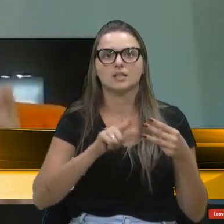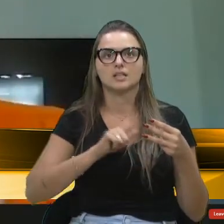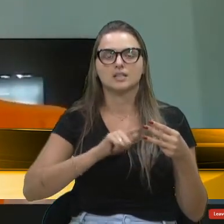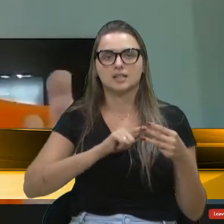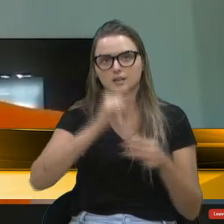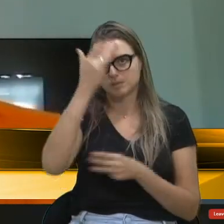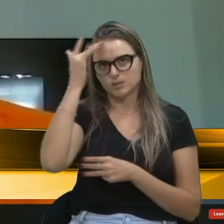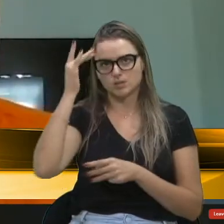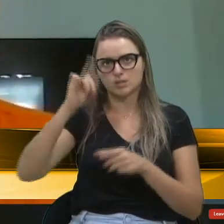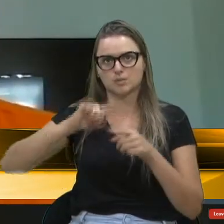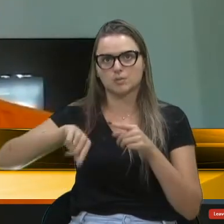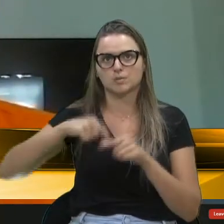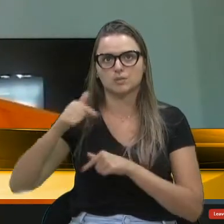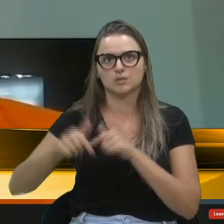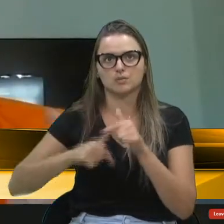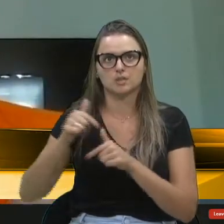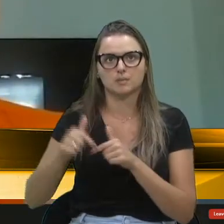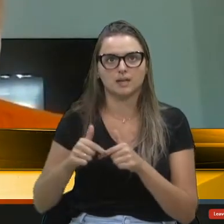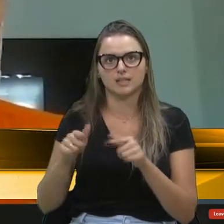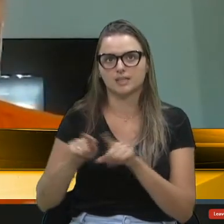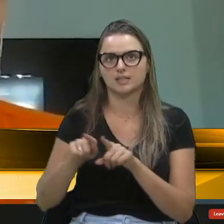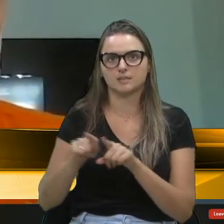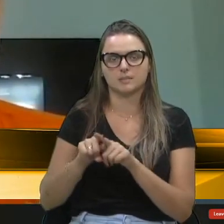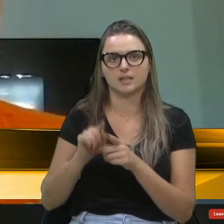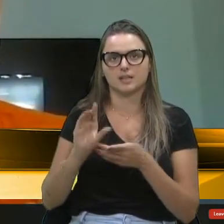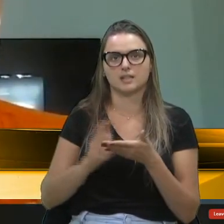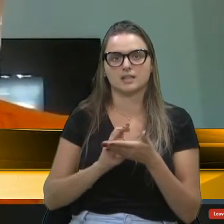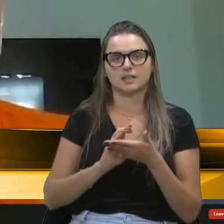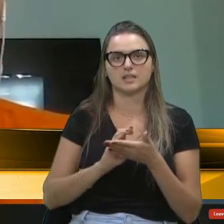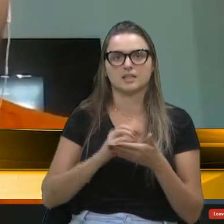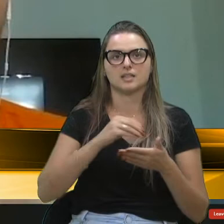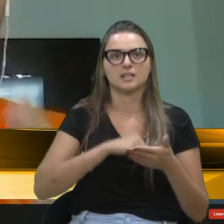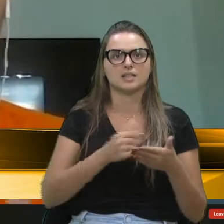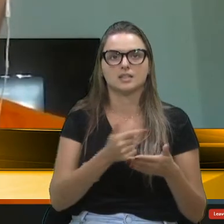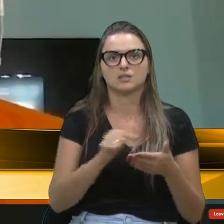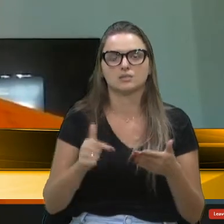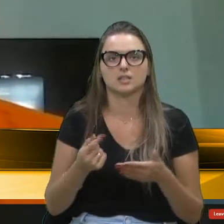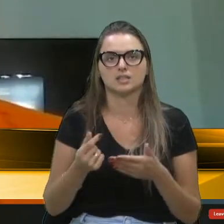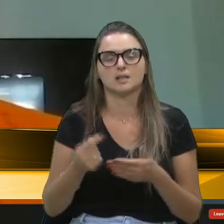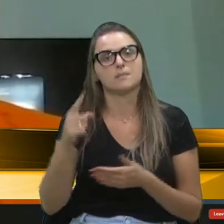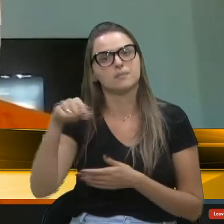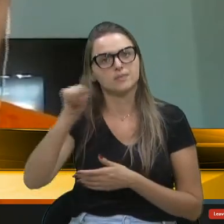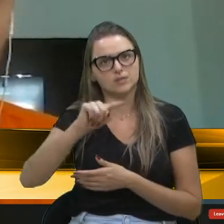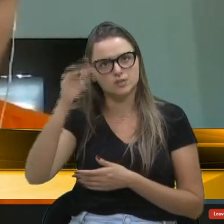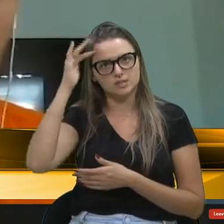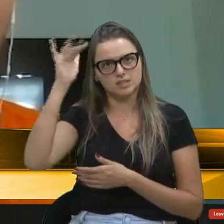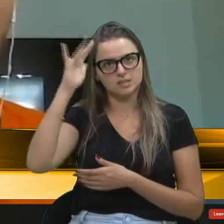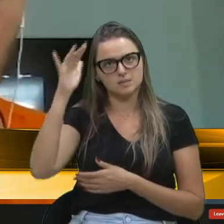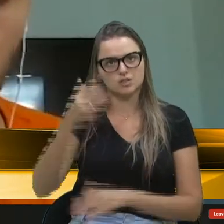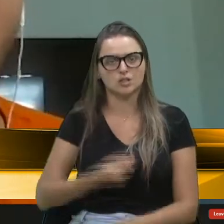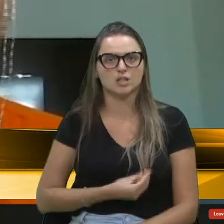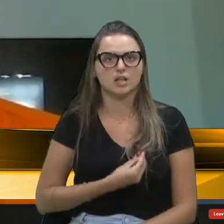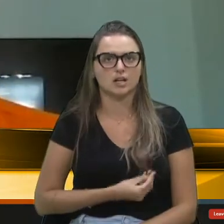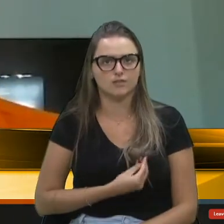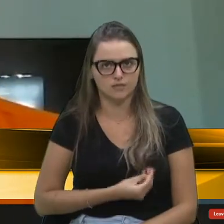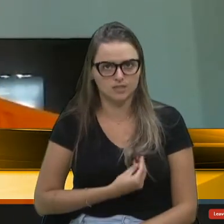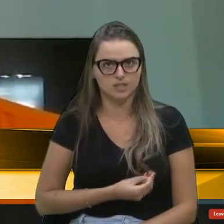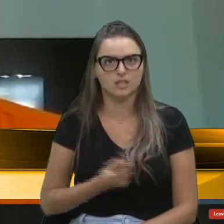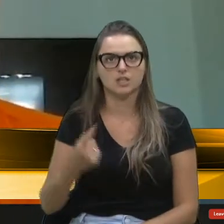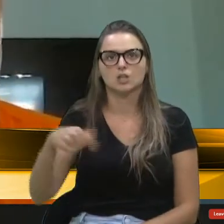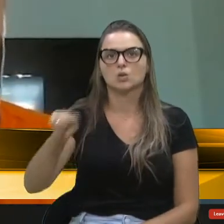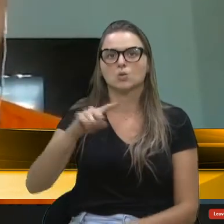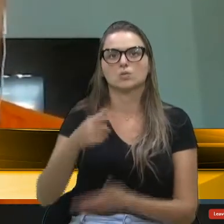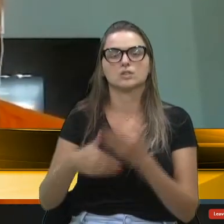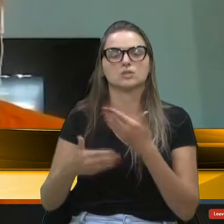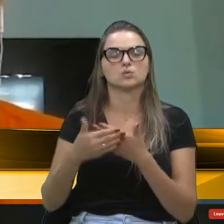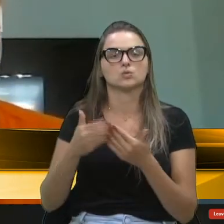proibido de trabalhar e de receber, que no caso é o meu caso. Imaginem vocês, na vida de vocês, nos compromissos de